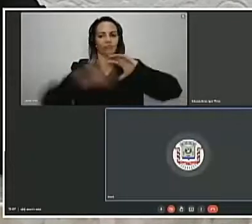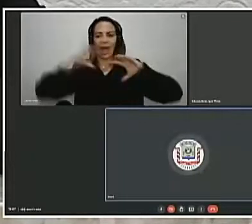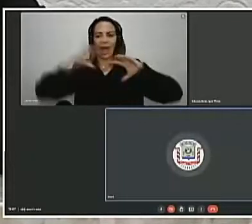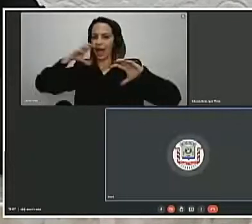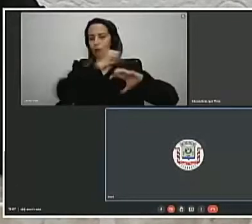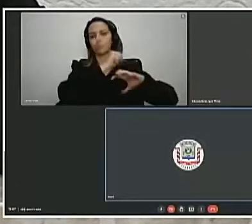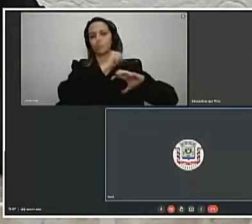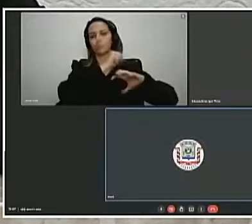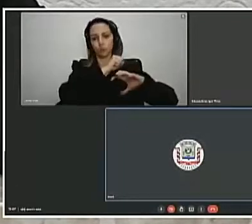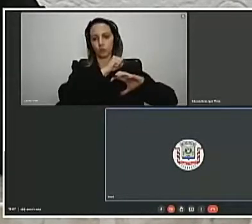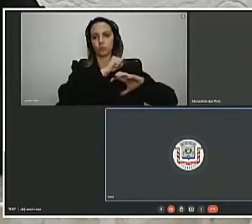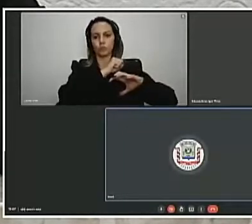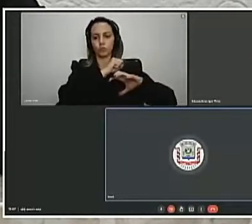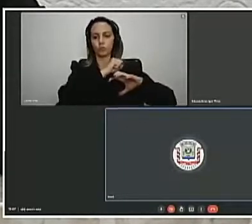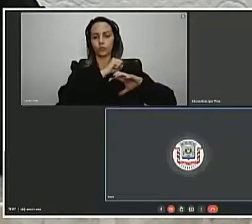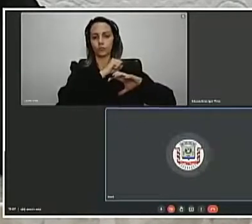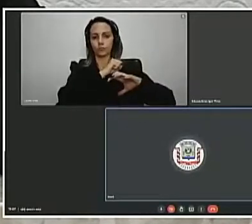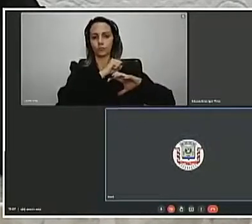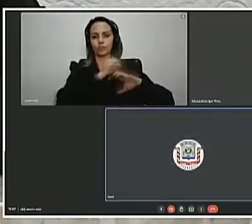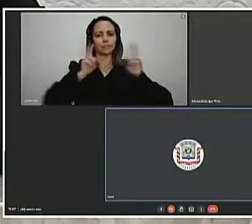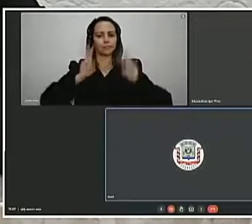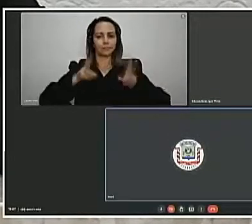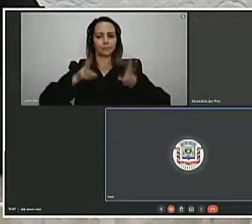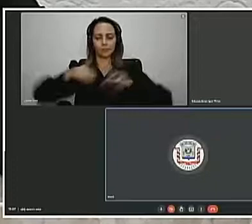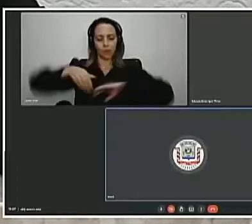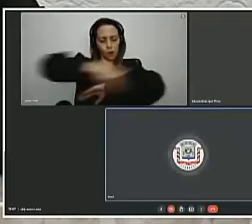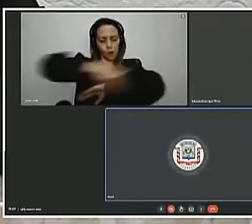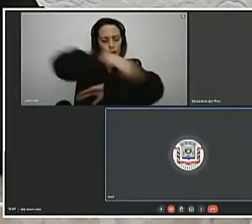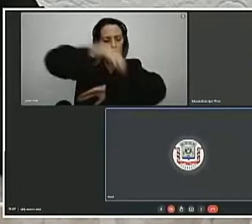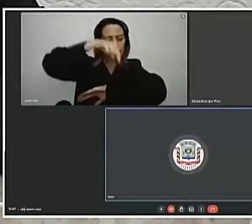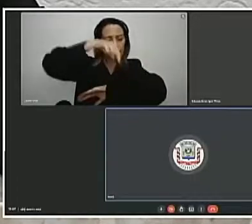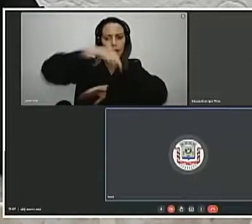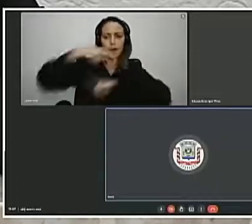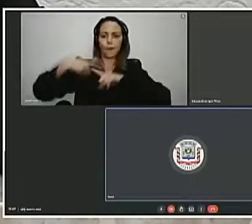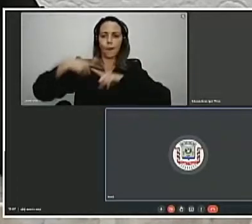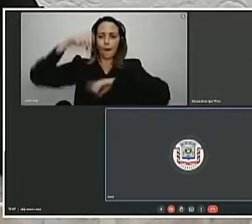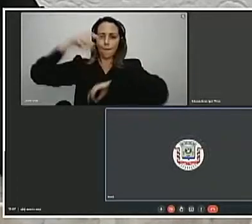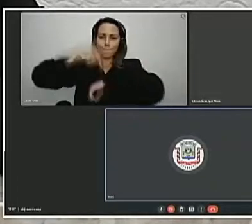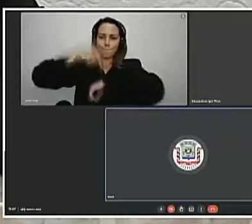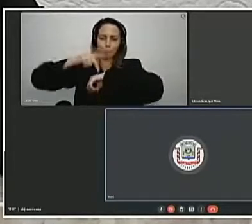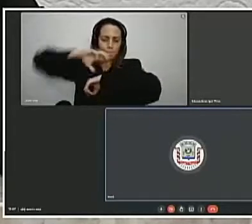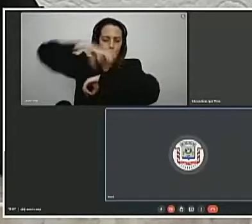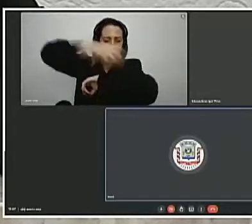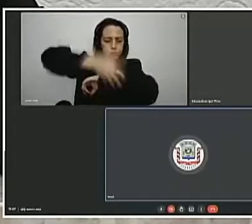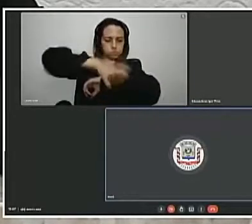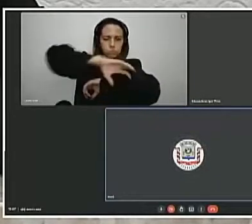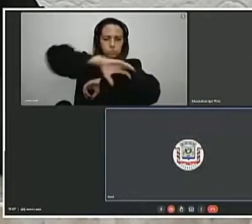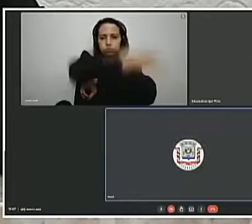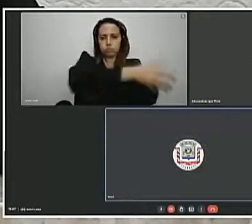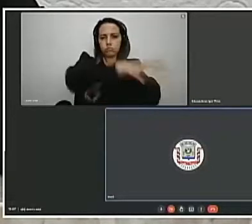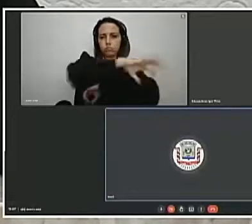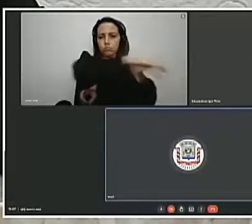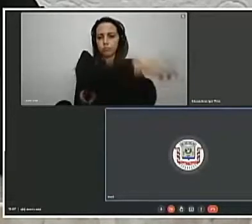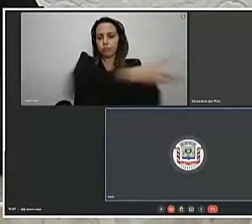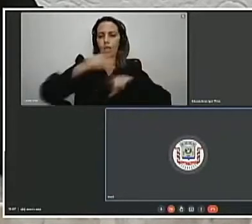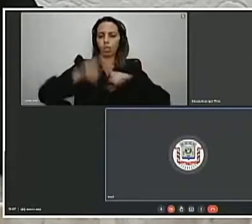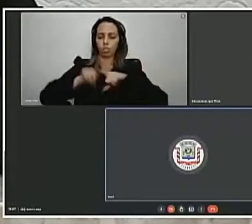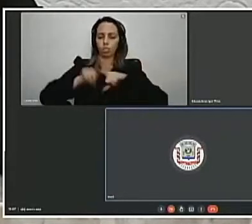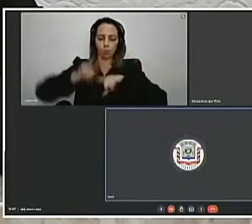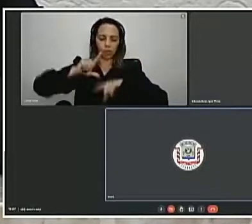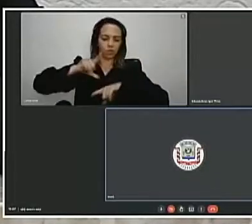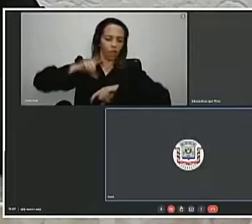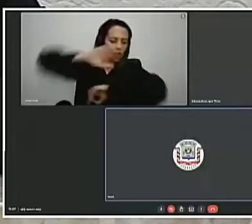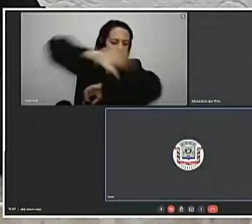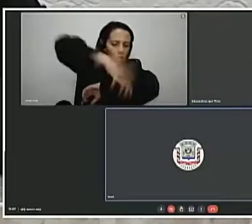na mesma rua citada, devido às pedras soltas e aos buracos causados pela chuva. Já aconteceram